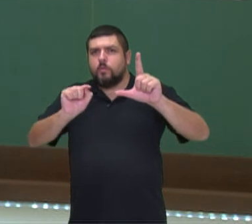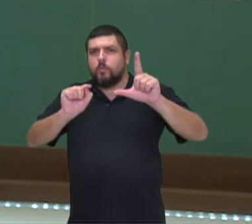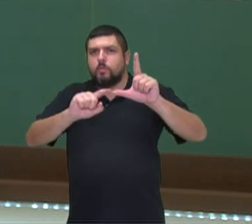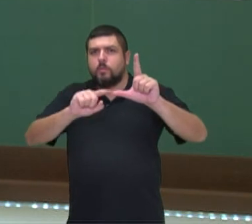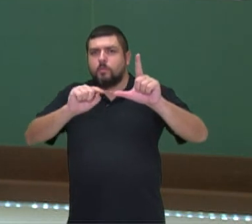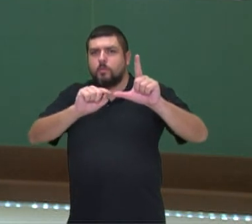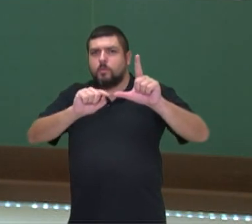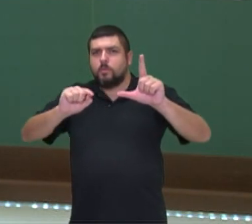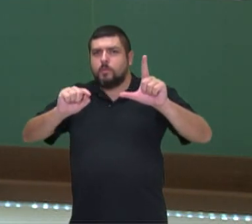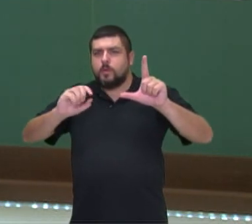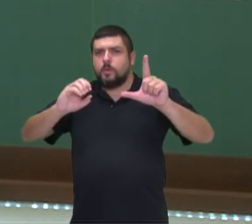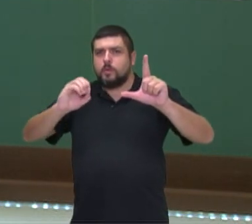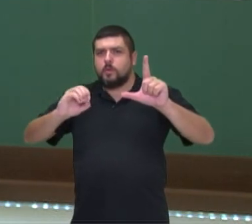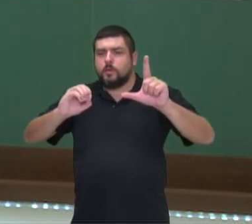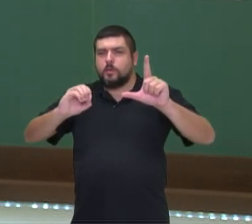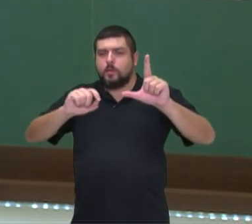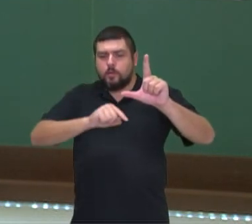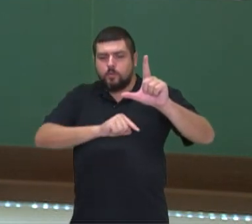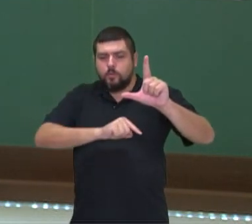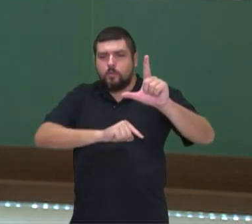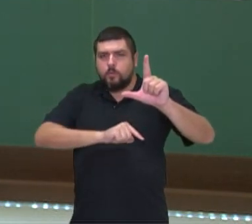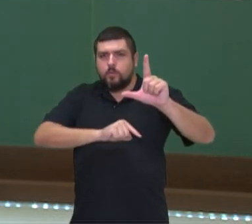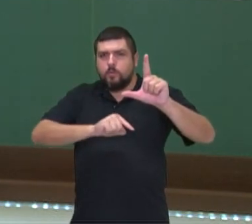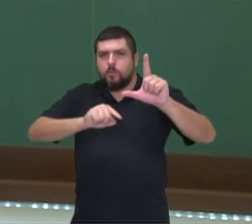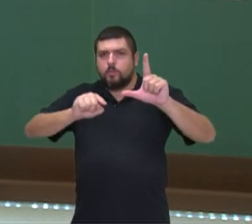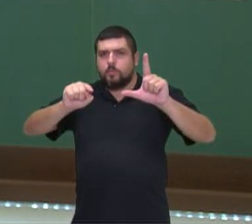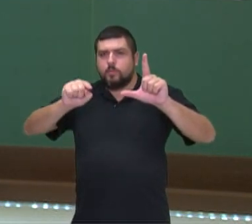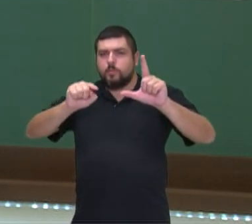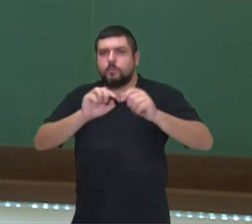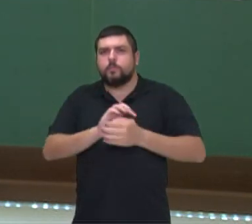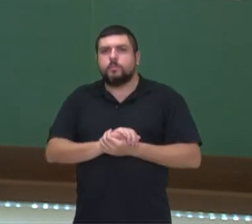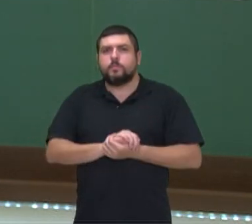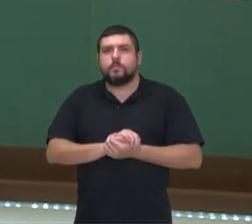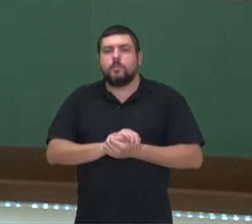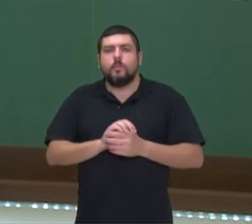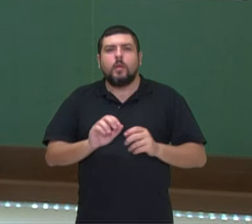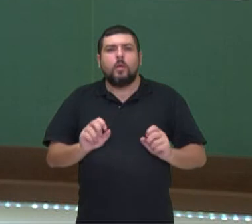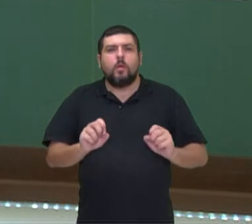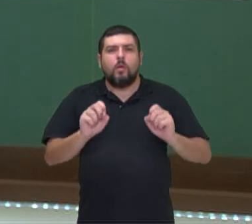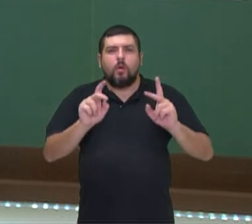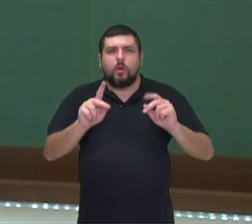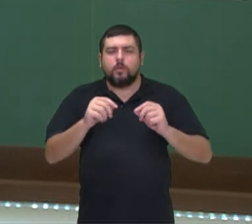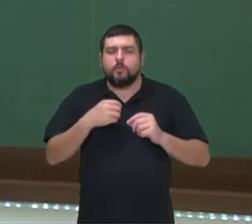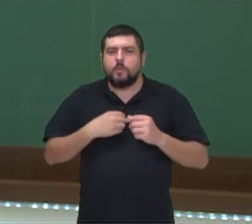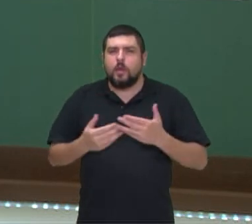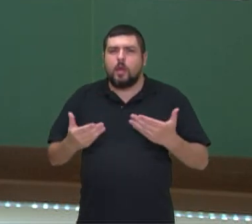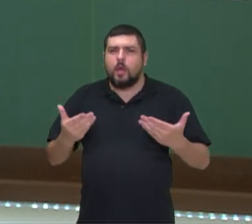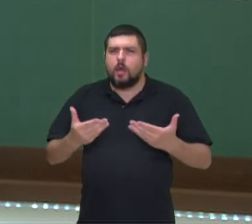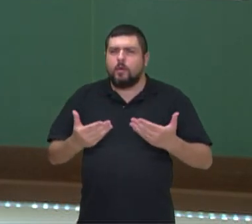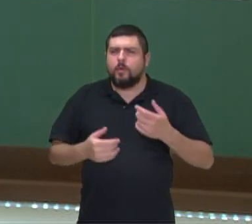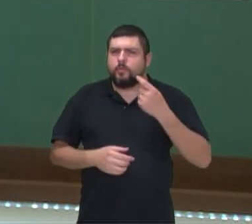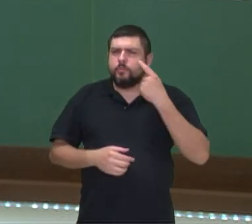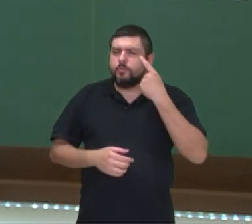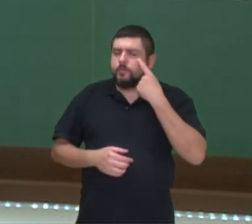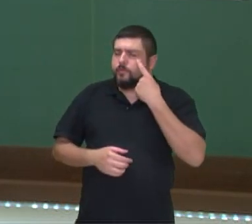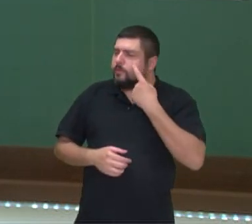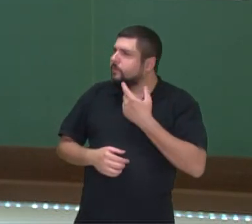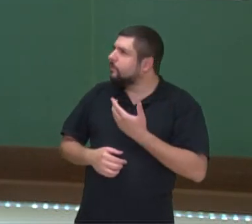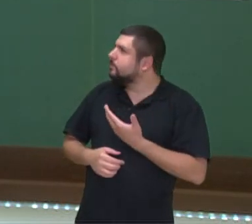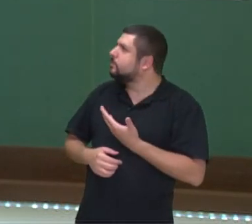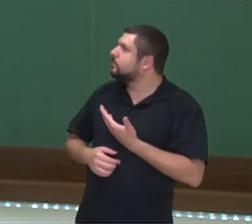Y, e agora fazemos essa reta. E para analisar aqui, né, nesse caso, essa reta, ela é uma